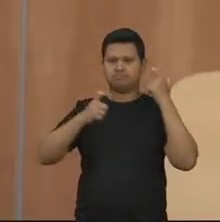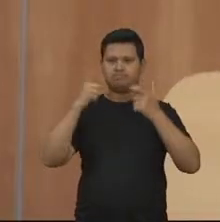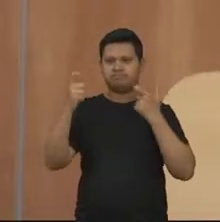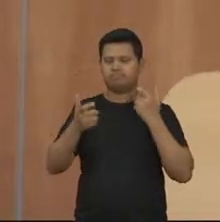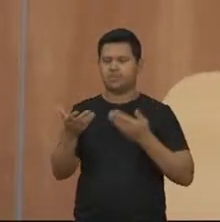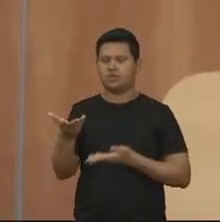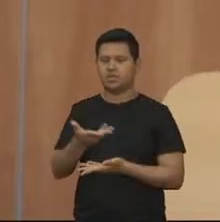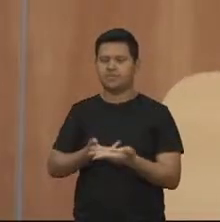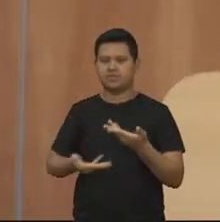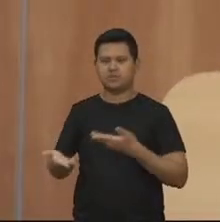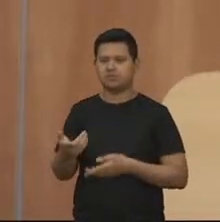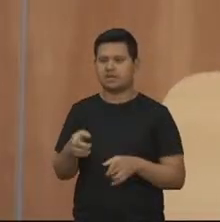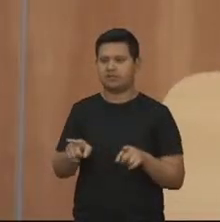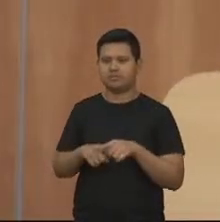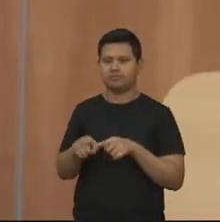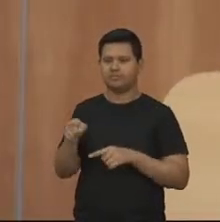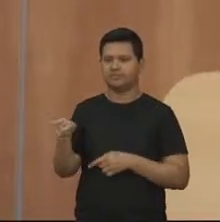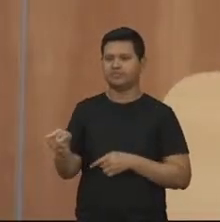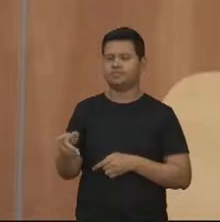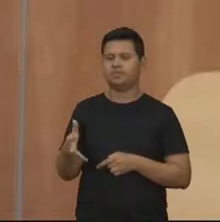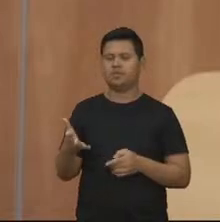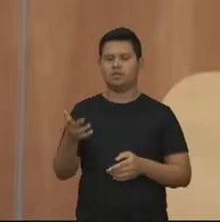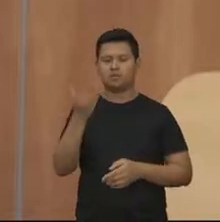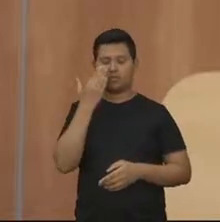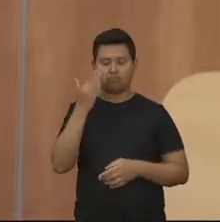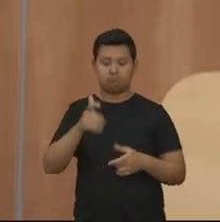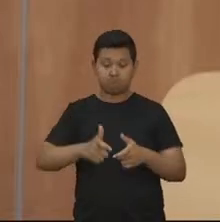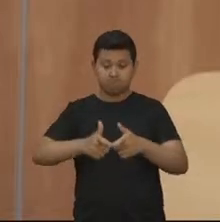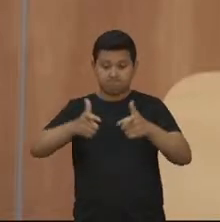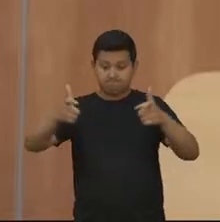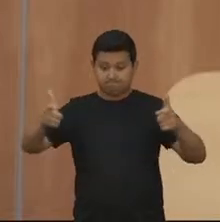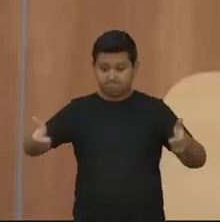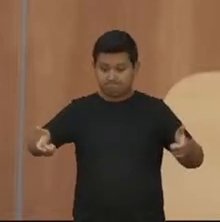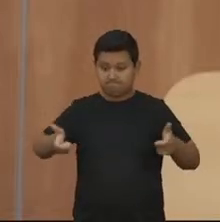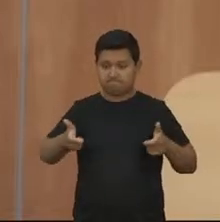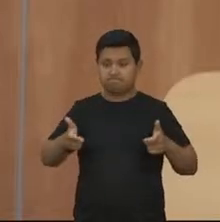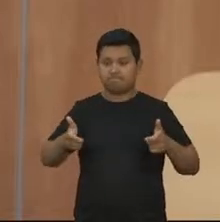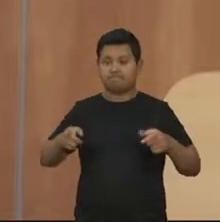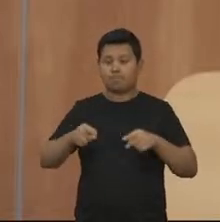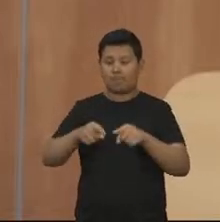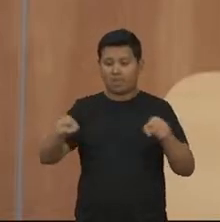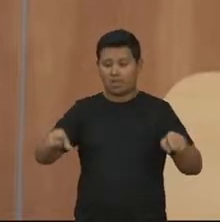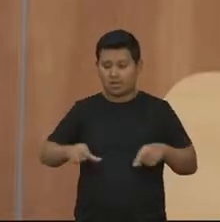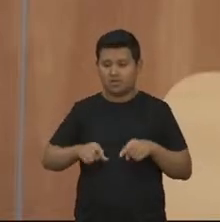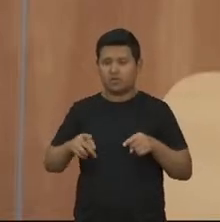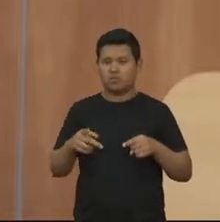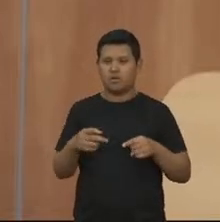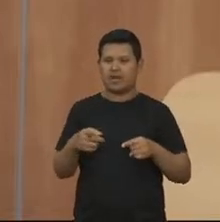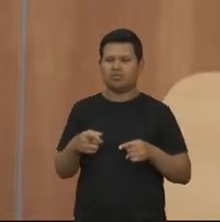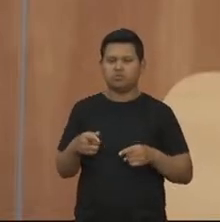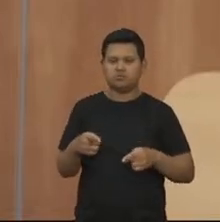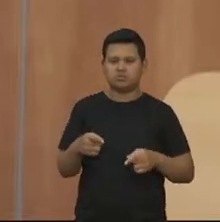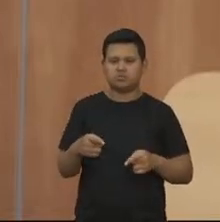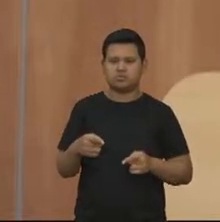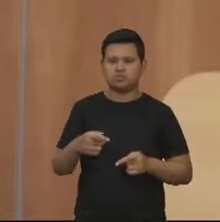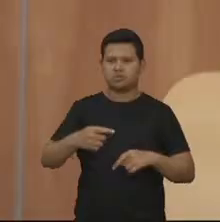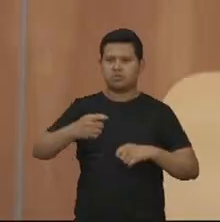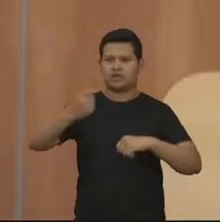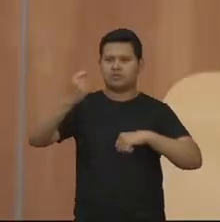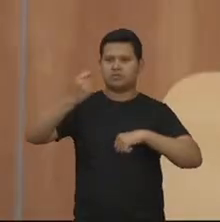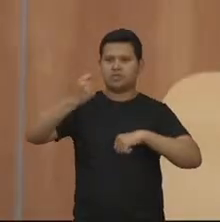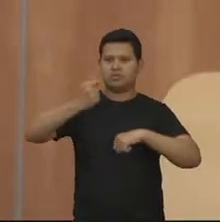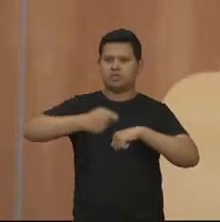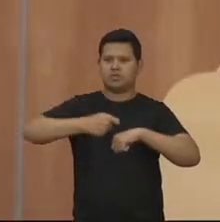é uma obra aberta, com todo o concreto jogado no chão, com a